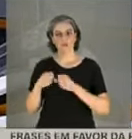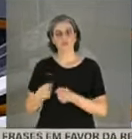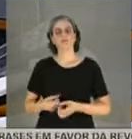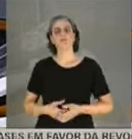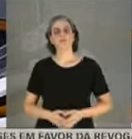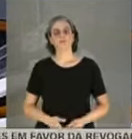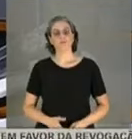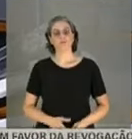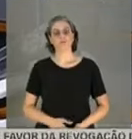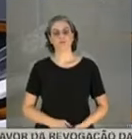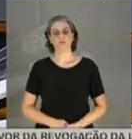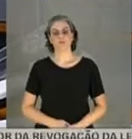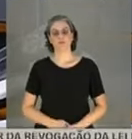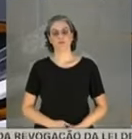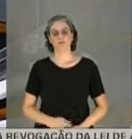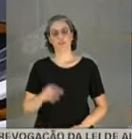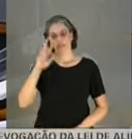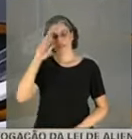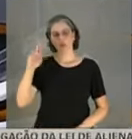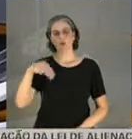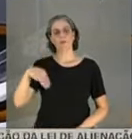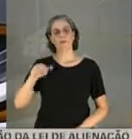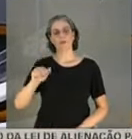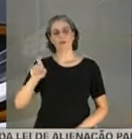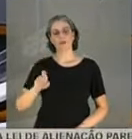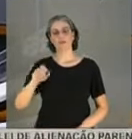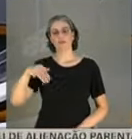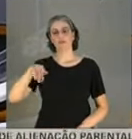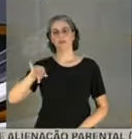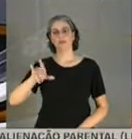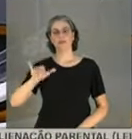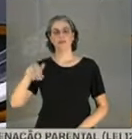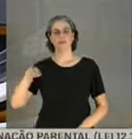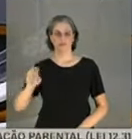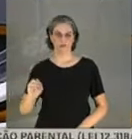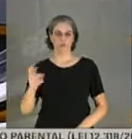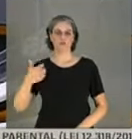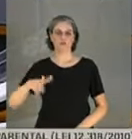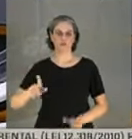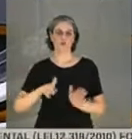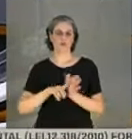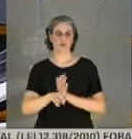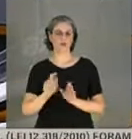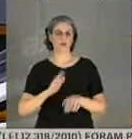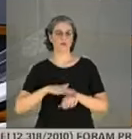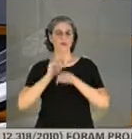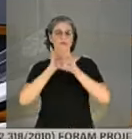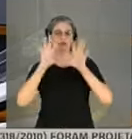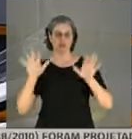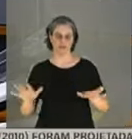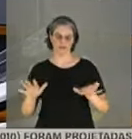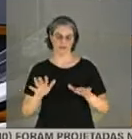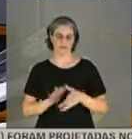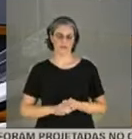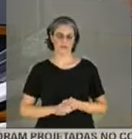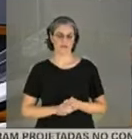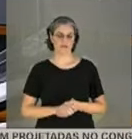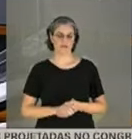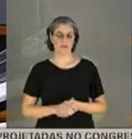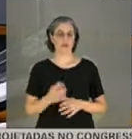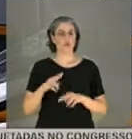Senhor Maximiano, só reportando novamente a pergunta para ficar bem clara em relação ao